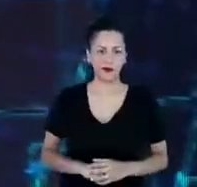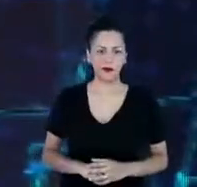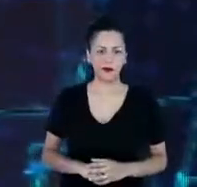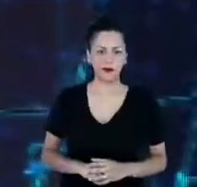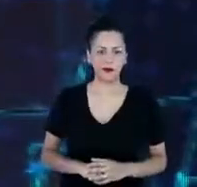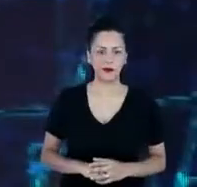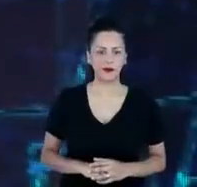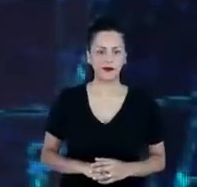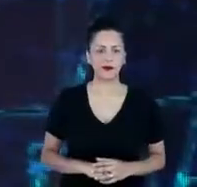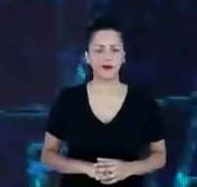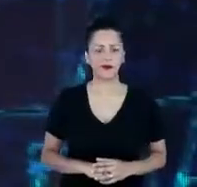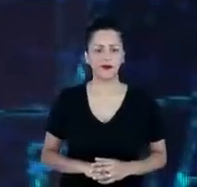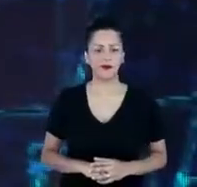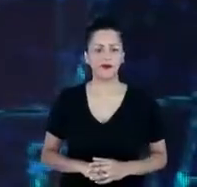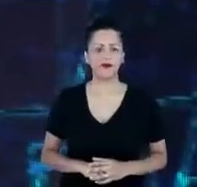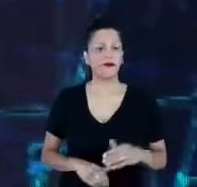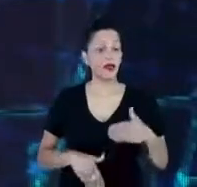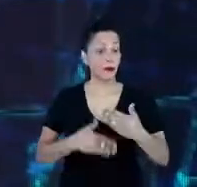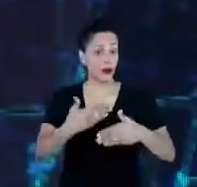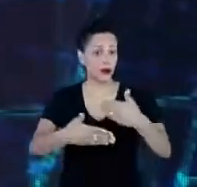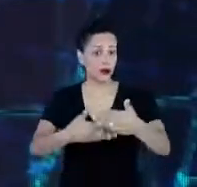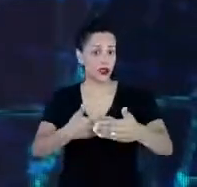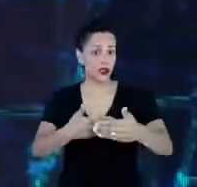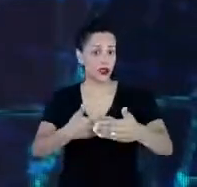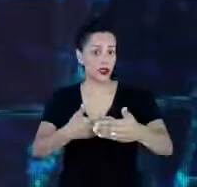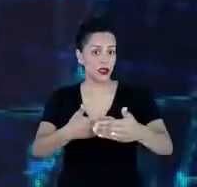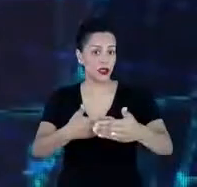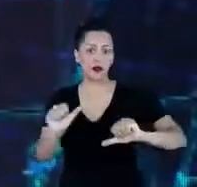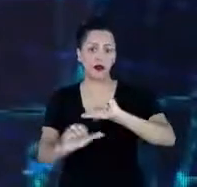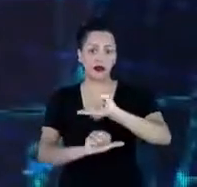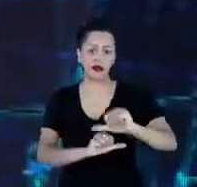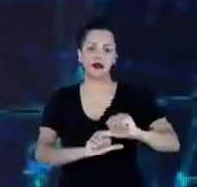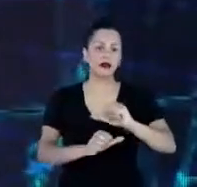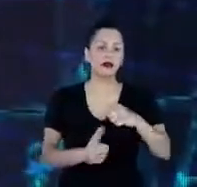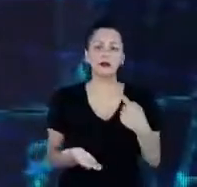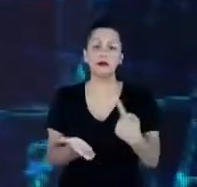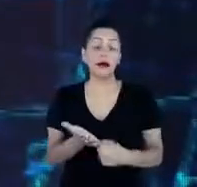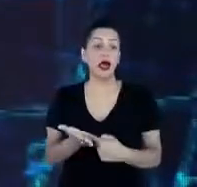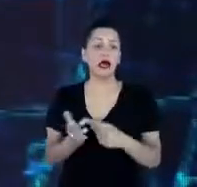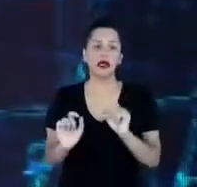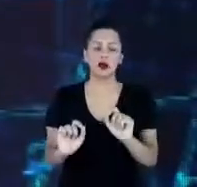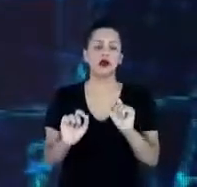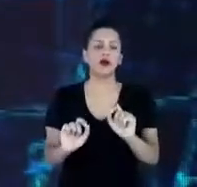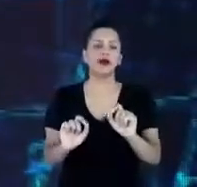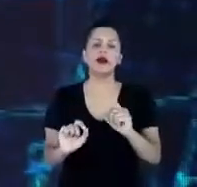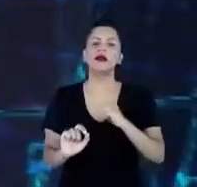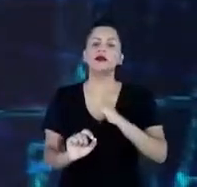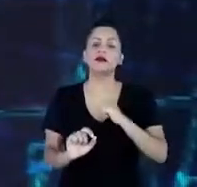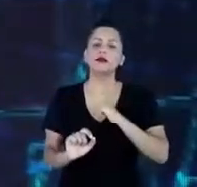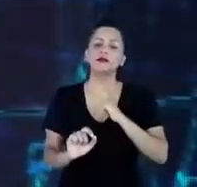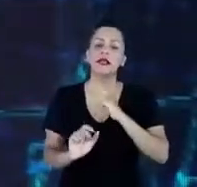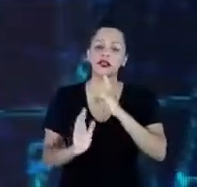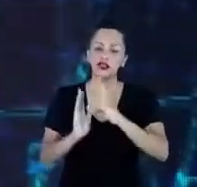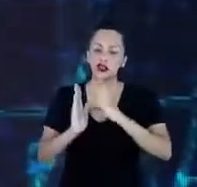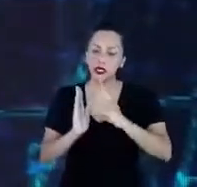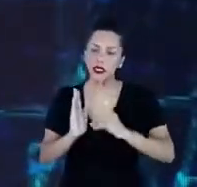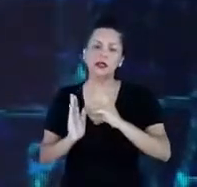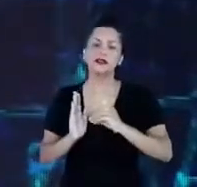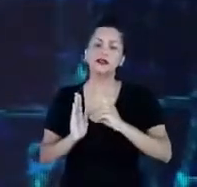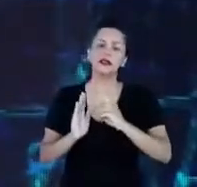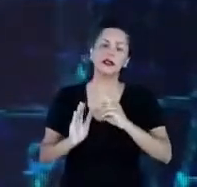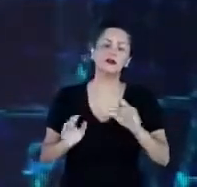e esse processo de transformação ele é marcado pela crescente digitalização e pela